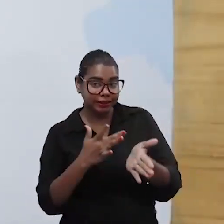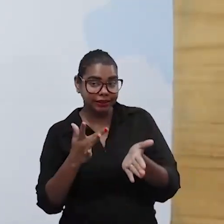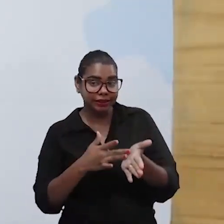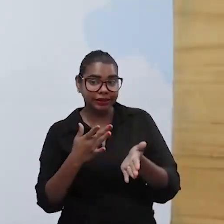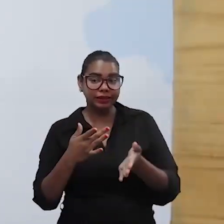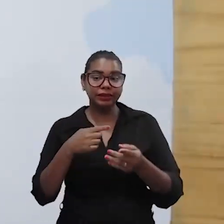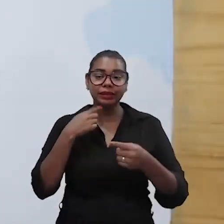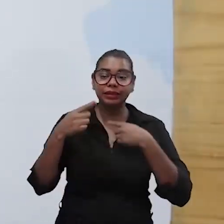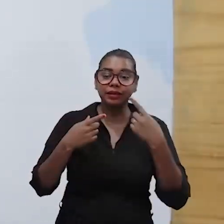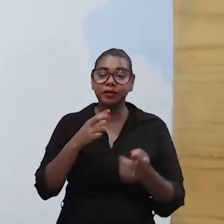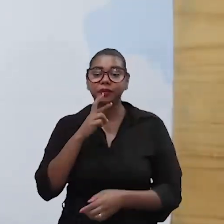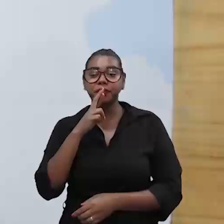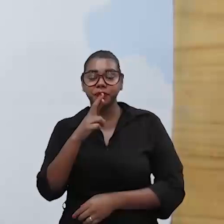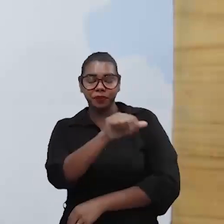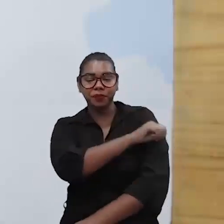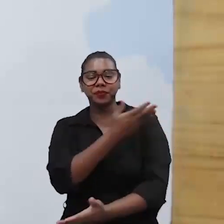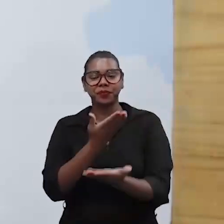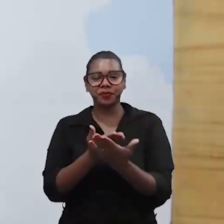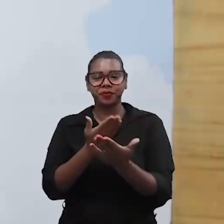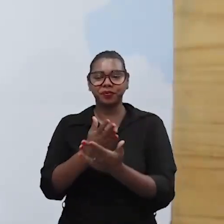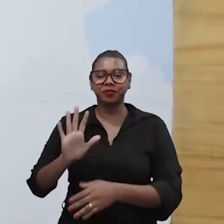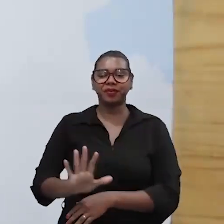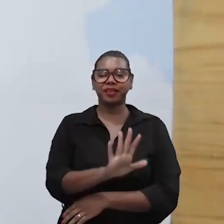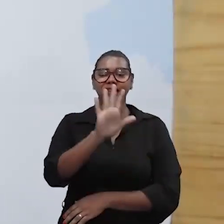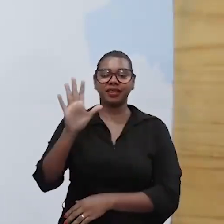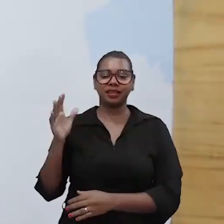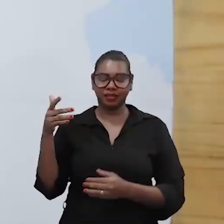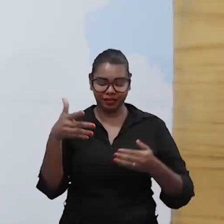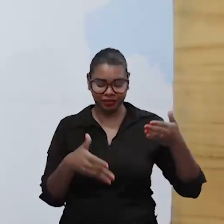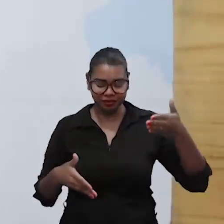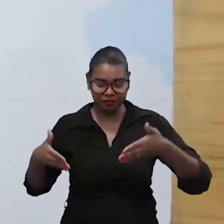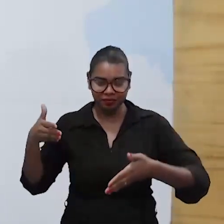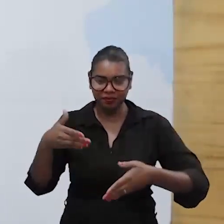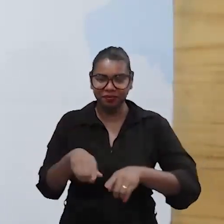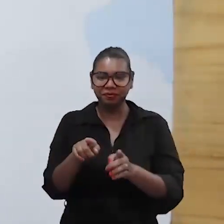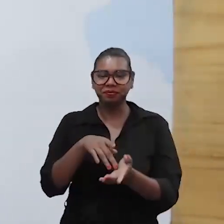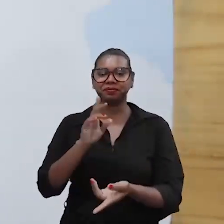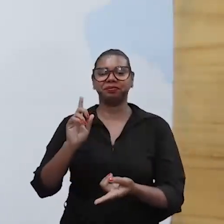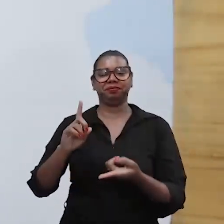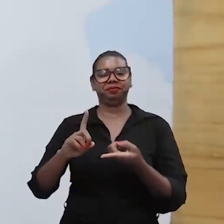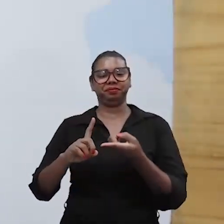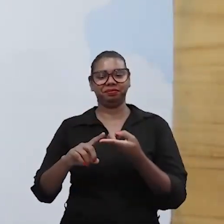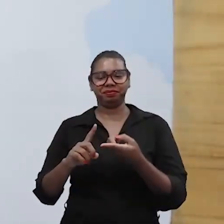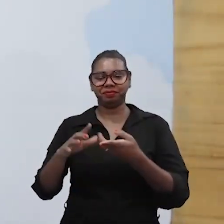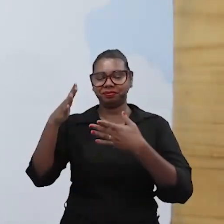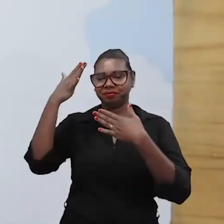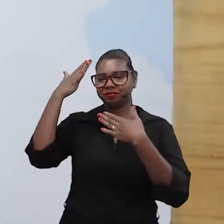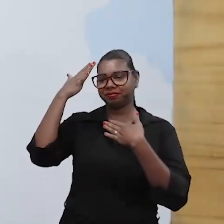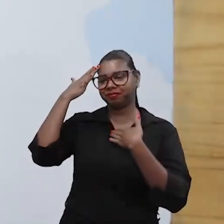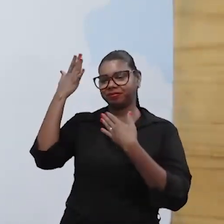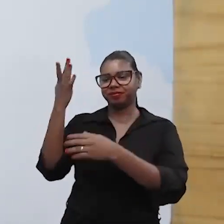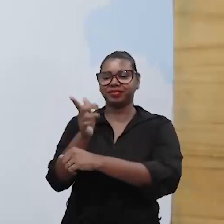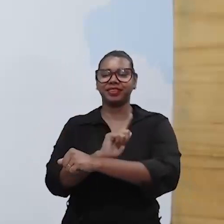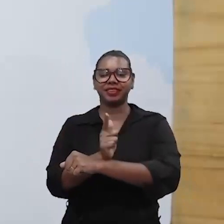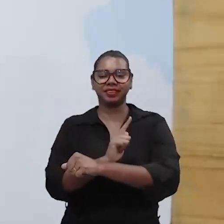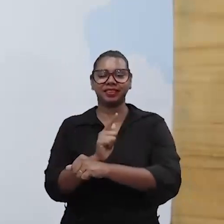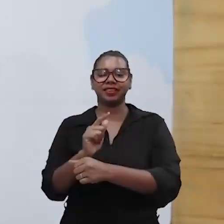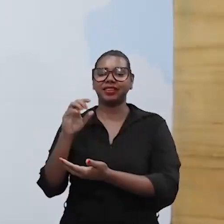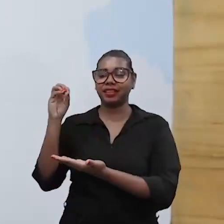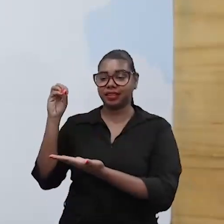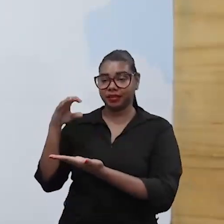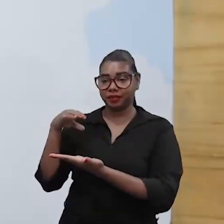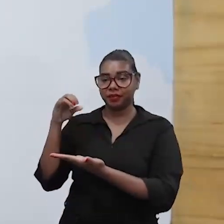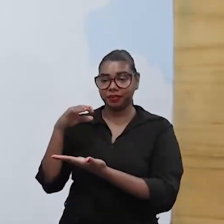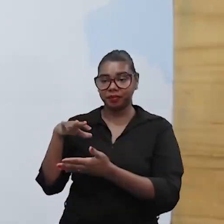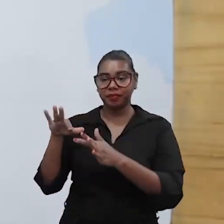nossos estudantes, né, e o público em geral que está participando, né, e obviamente também agradecer a gestão da ETEPAC, né, a gestão